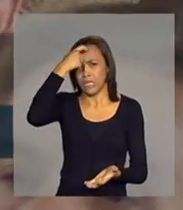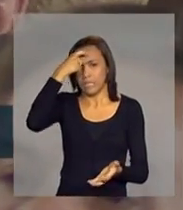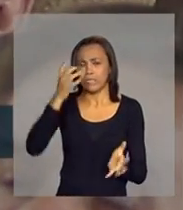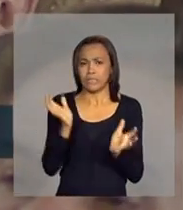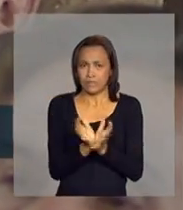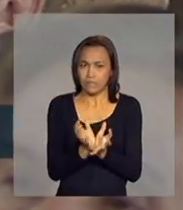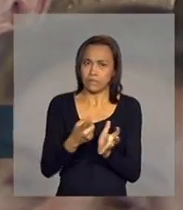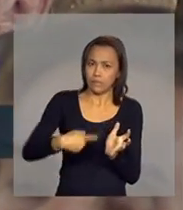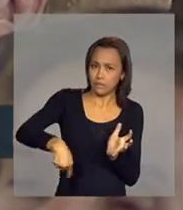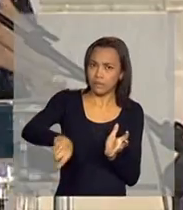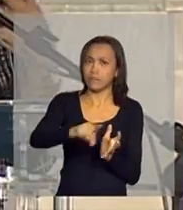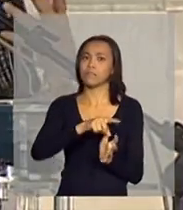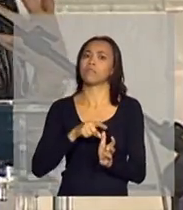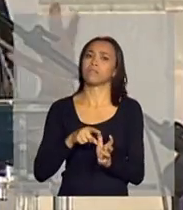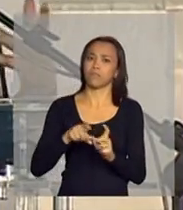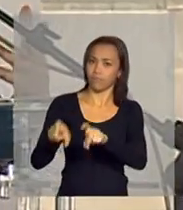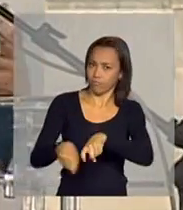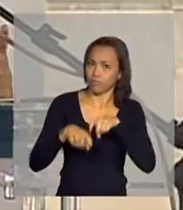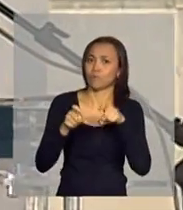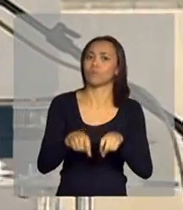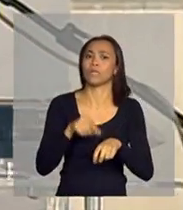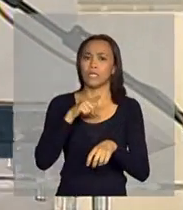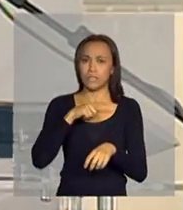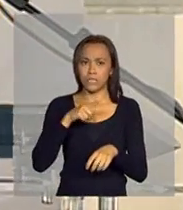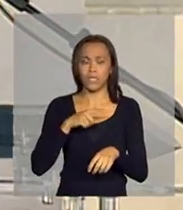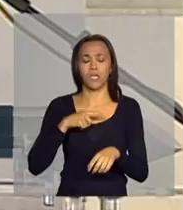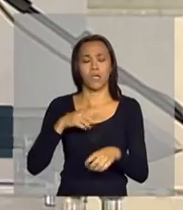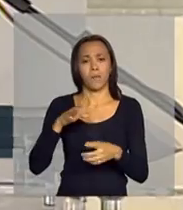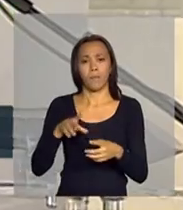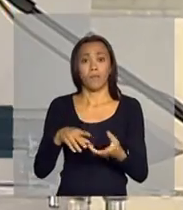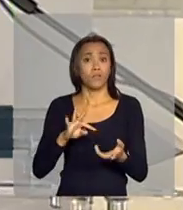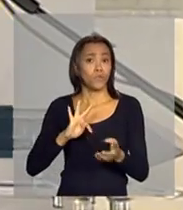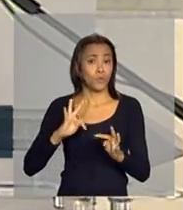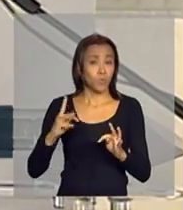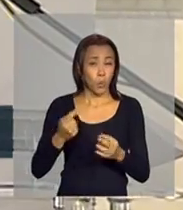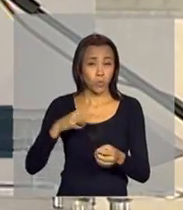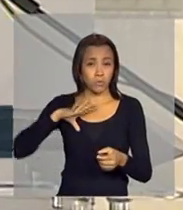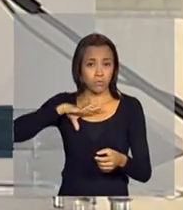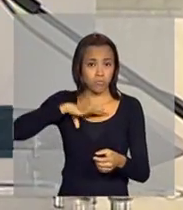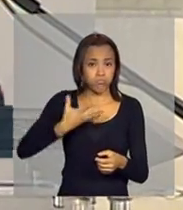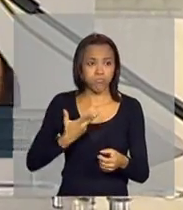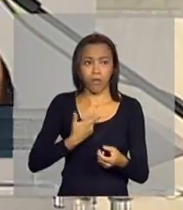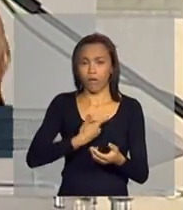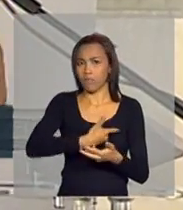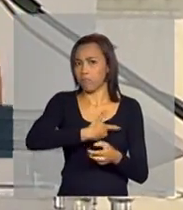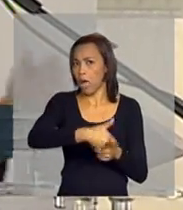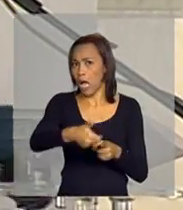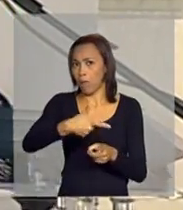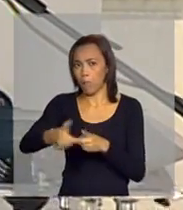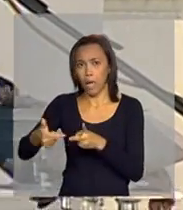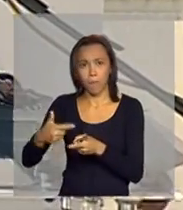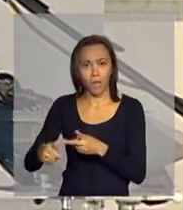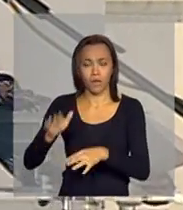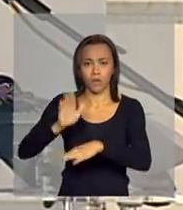tem maturidade. Tem maturidade para enfrentar todos os desafios.